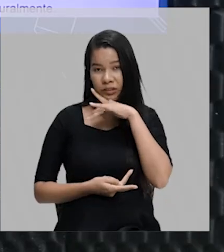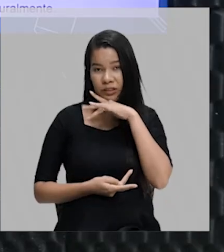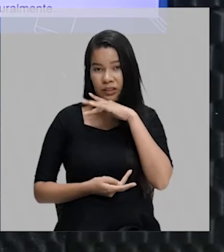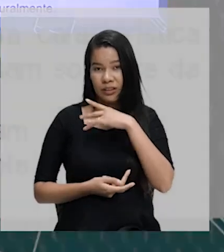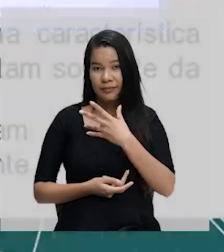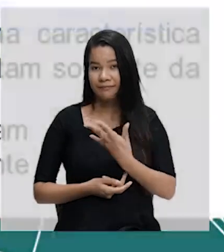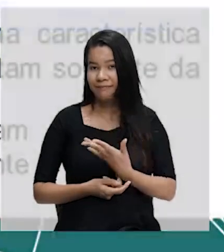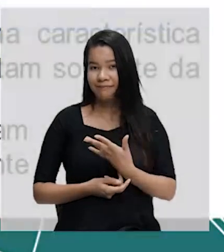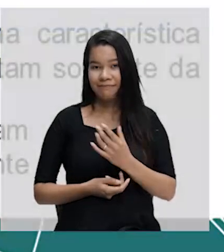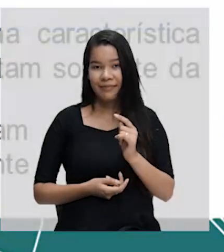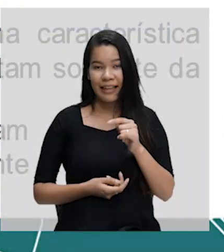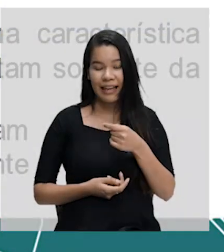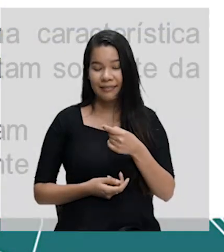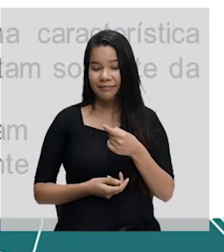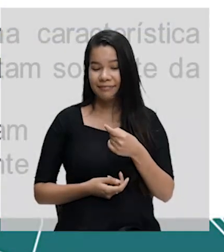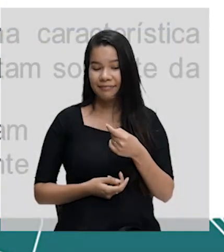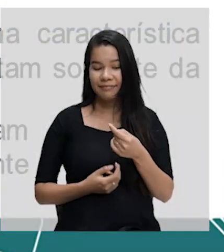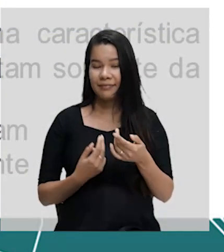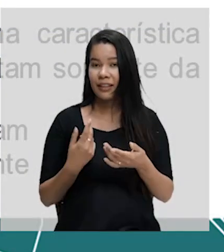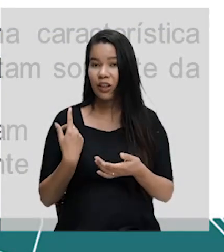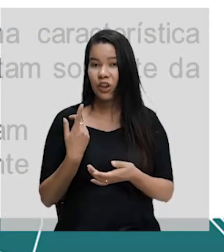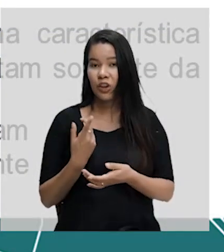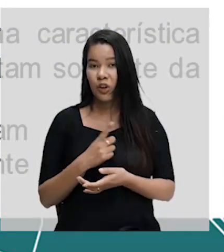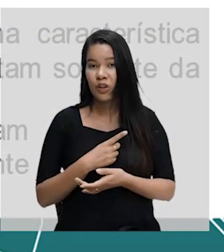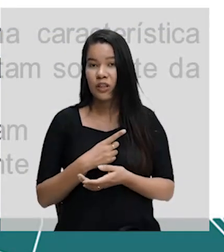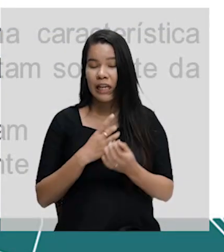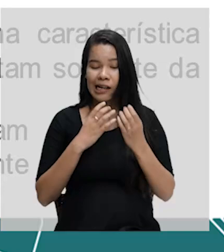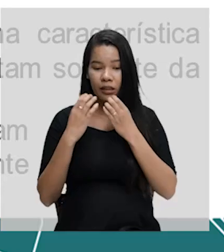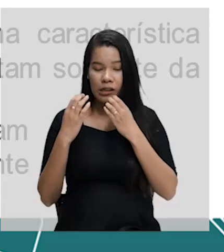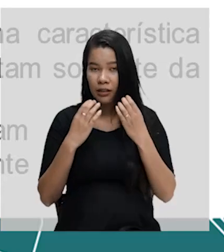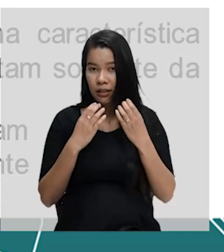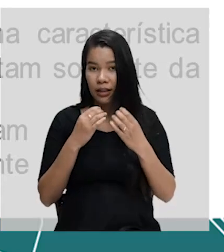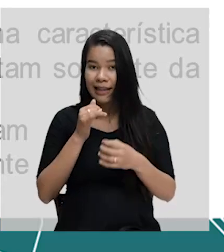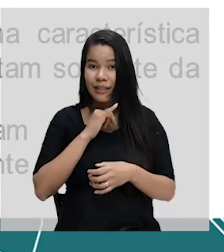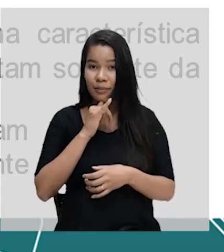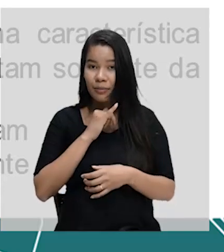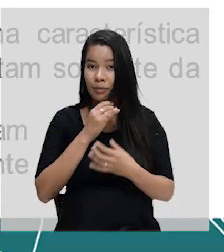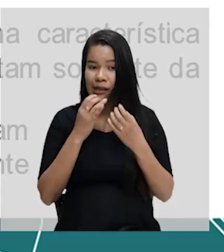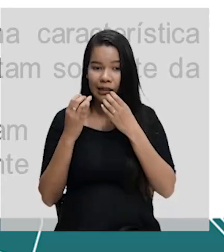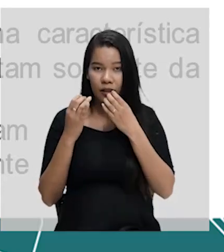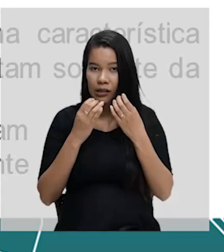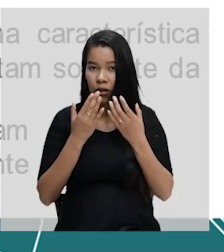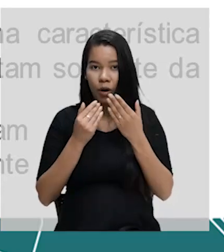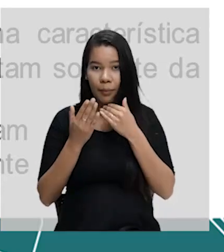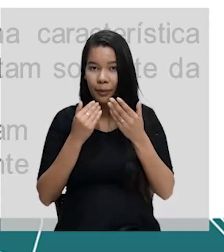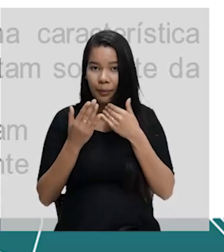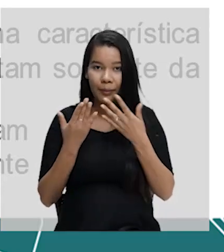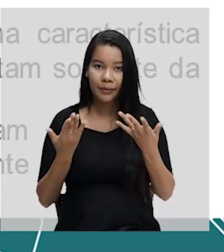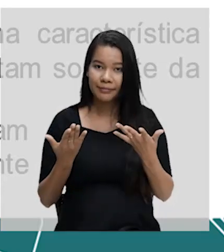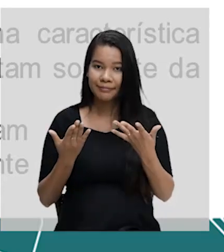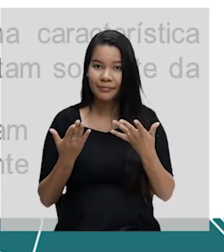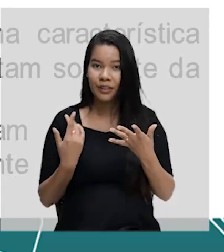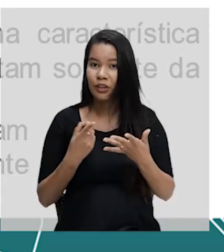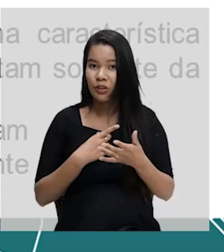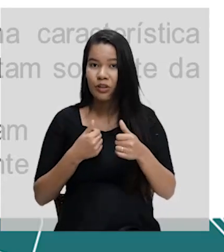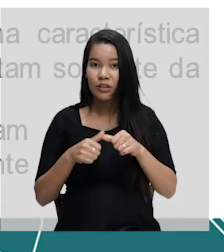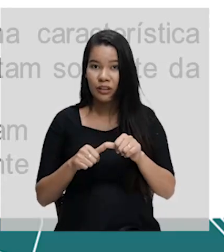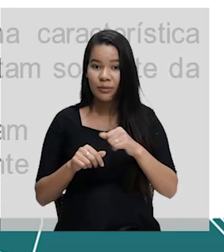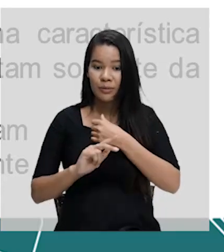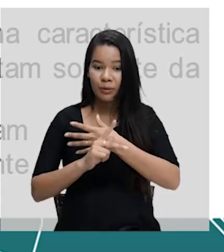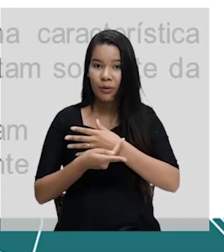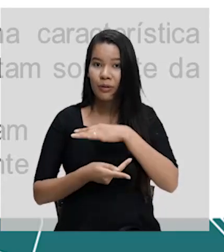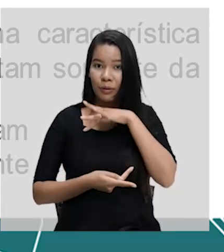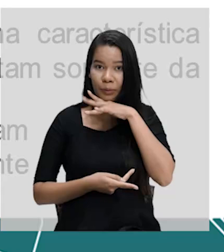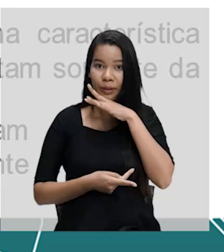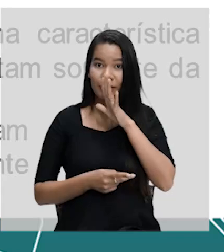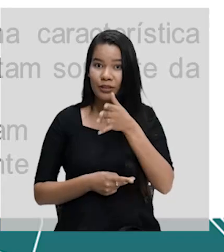né? Então, essa afirmativa aqui, ela está falsa, tá? Embora não aconteça o melhoramento genético